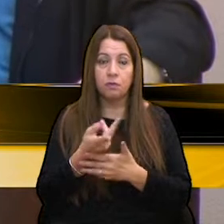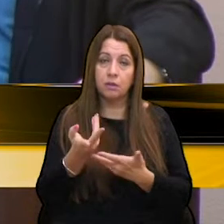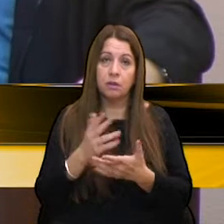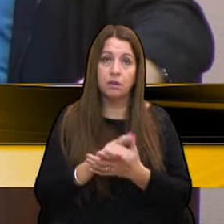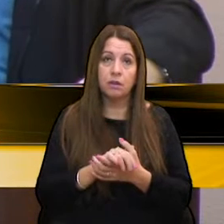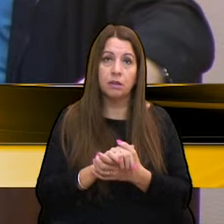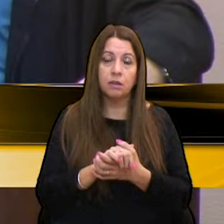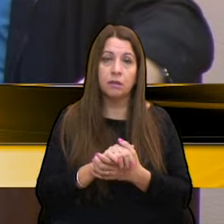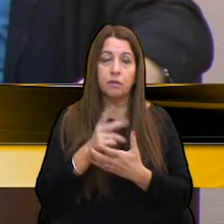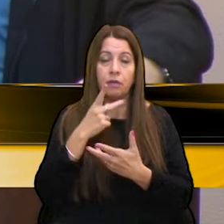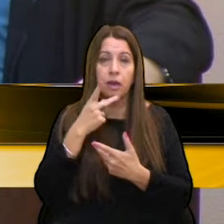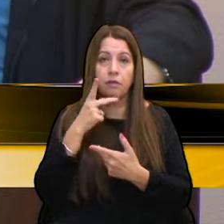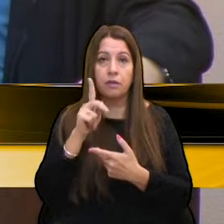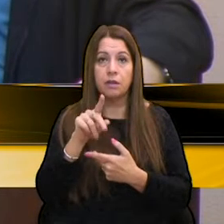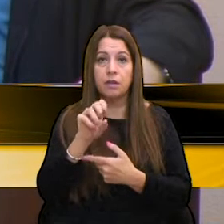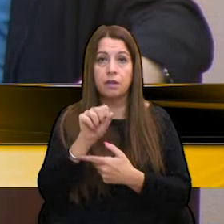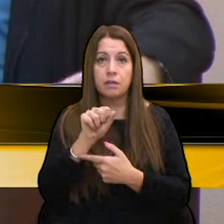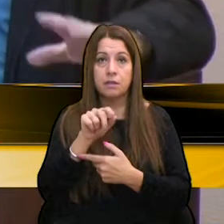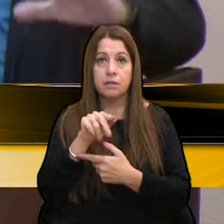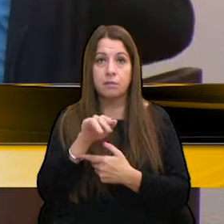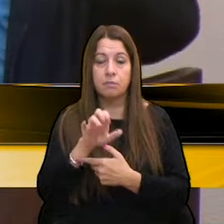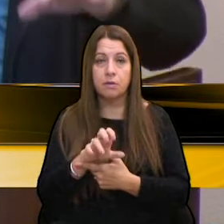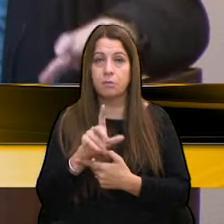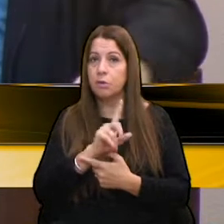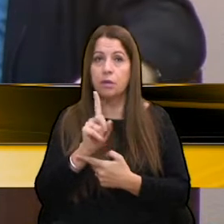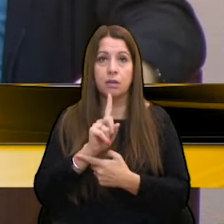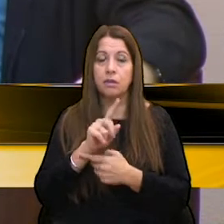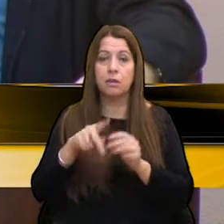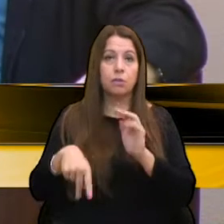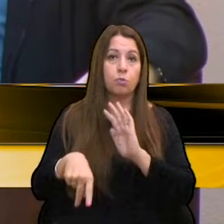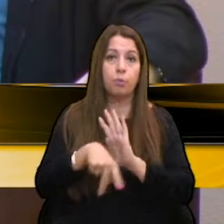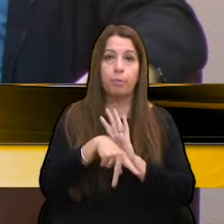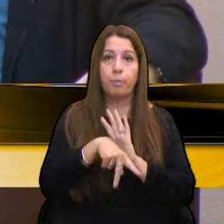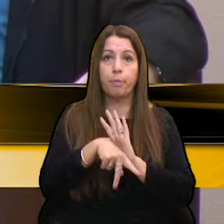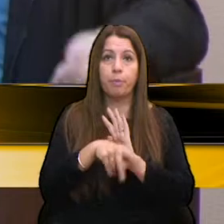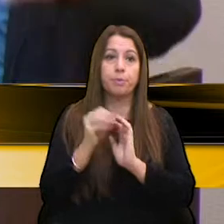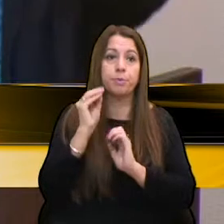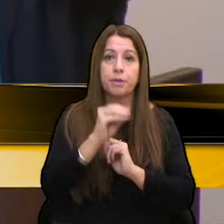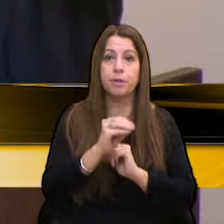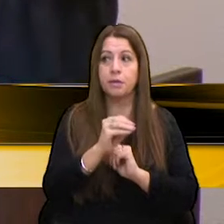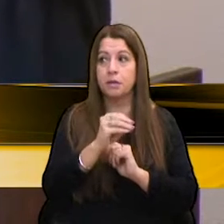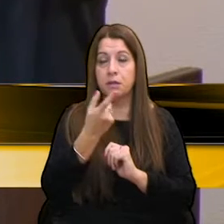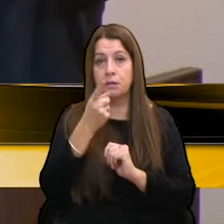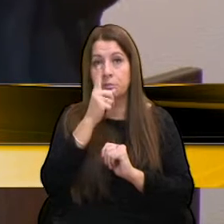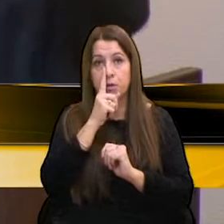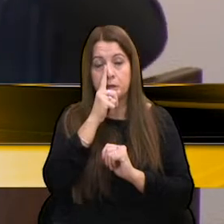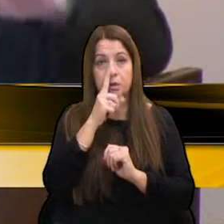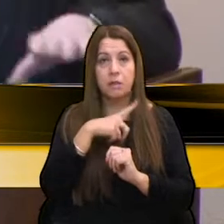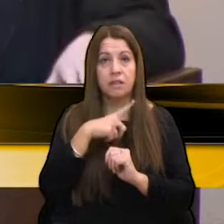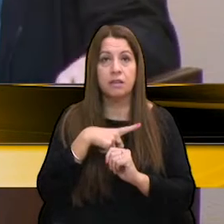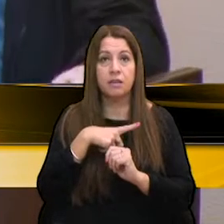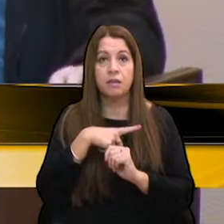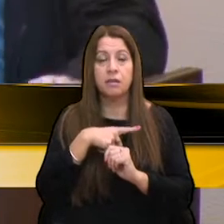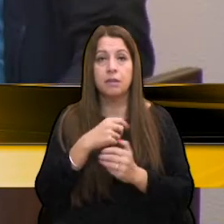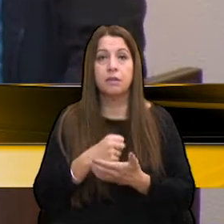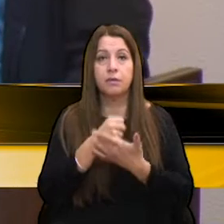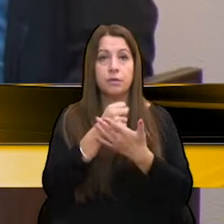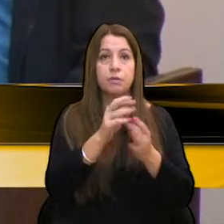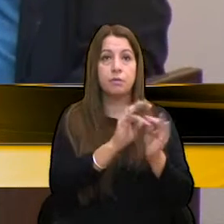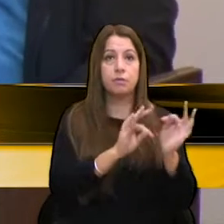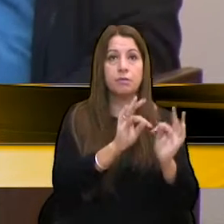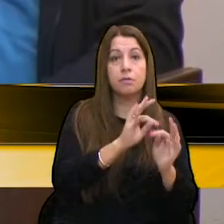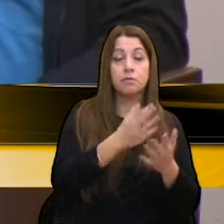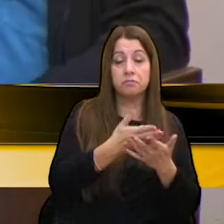pequena se falava isso no Samai, porque ele não ia colocar o patrimônio dele em risco, então ele ficou na condição de assessor